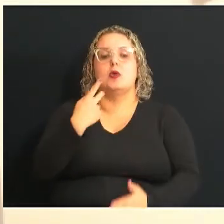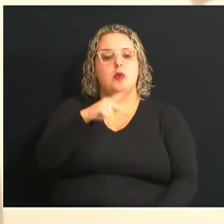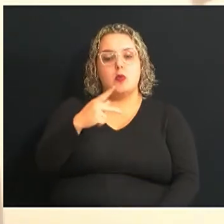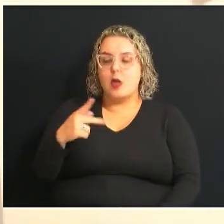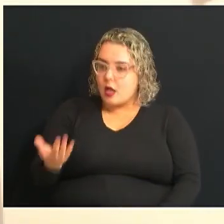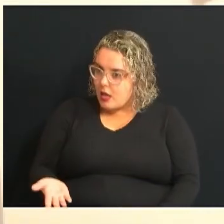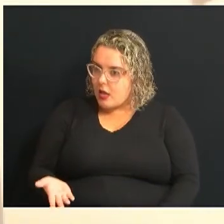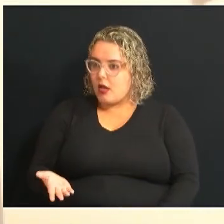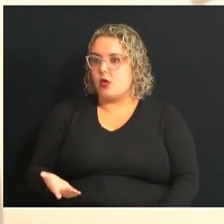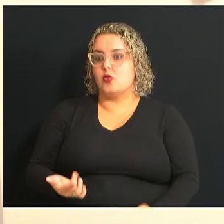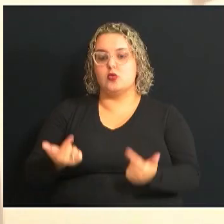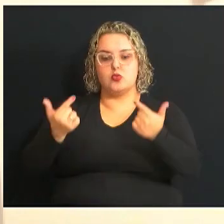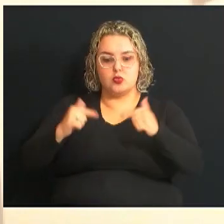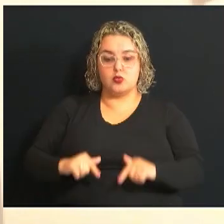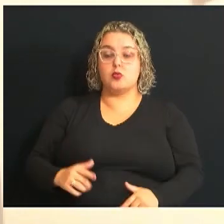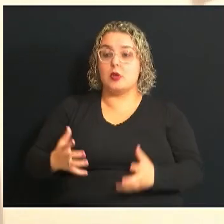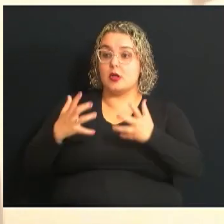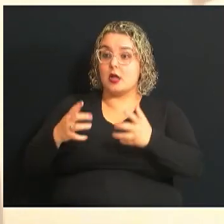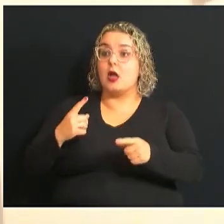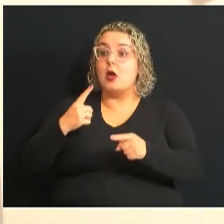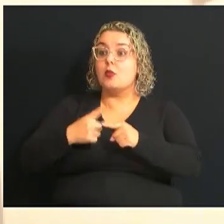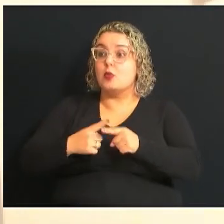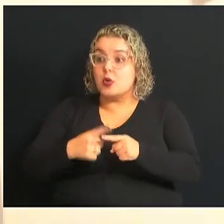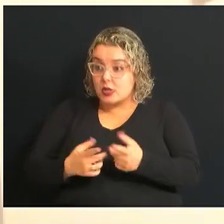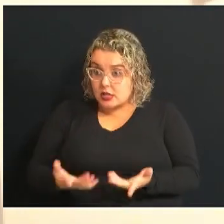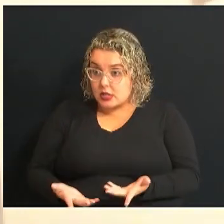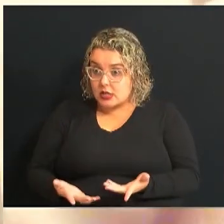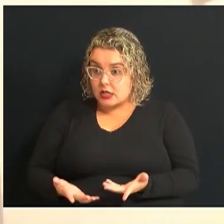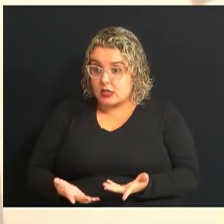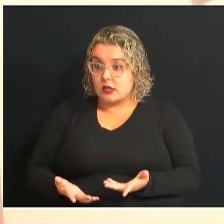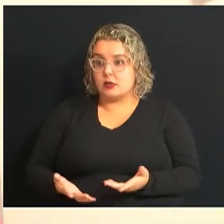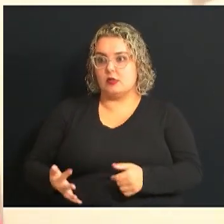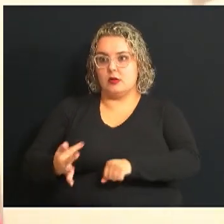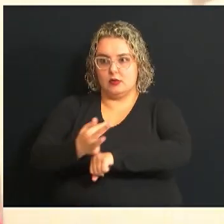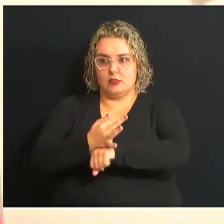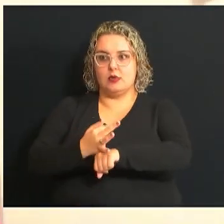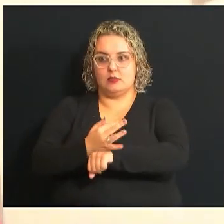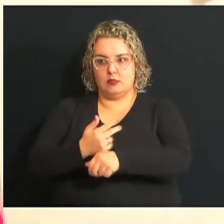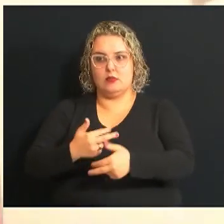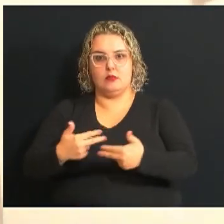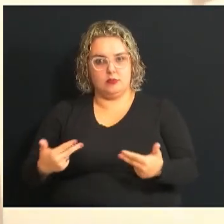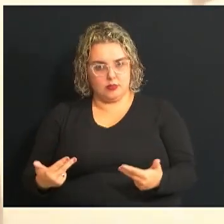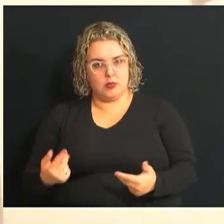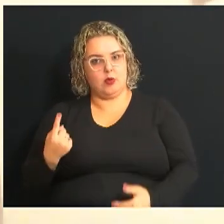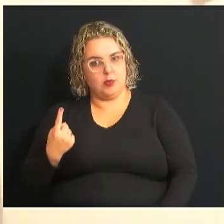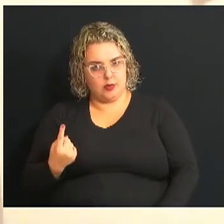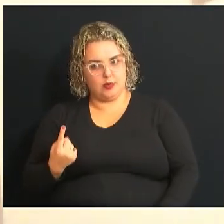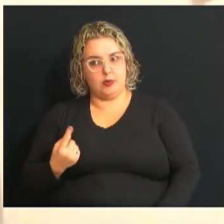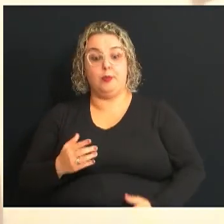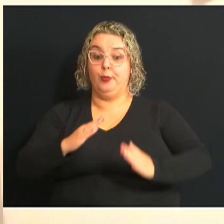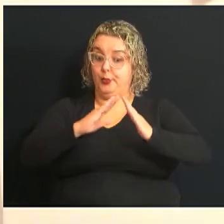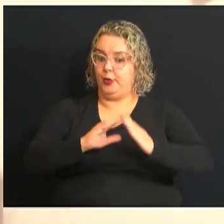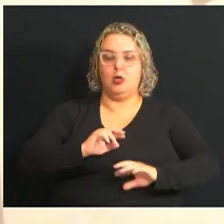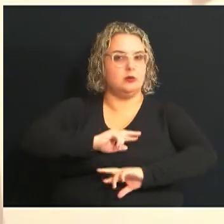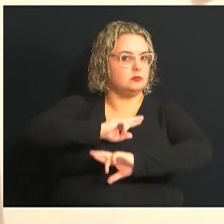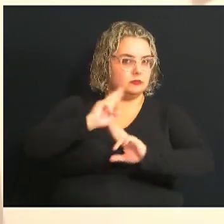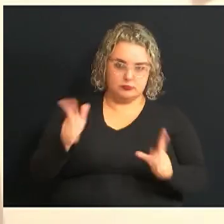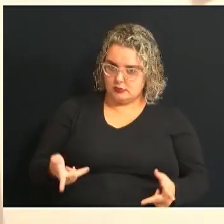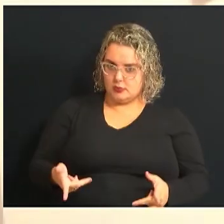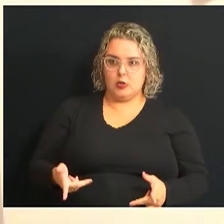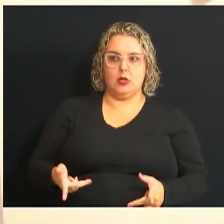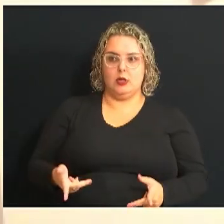no lugar que você quer ir, porque passar férias no lugar é uma coisa, morar é outra, né? Completamente diferente. Então a gente começou